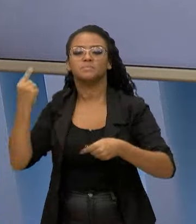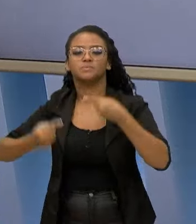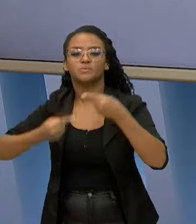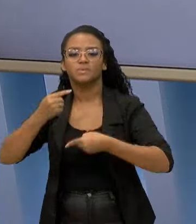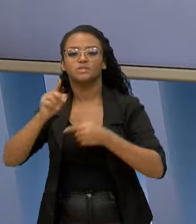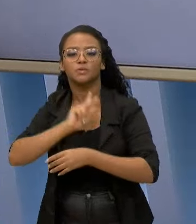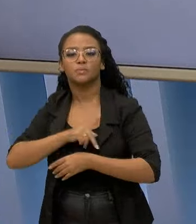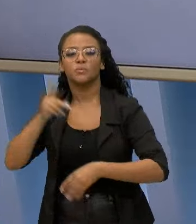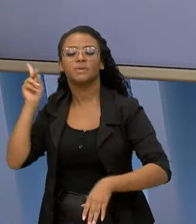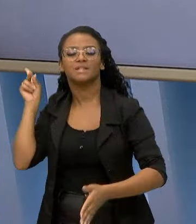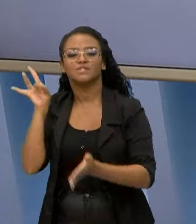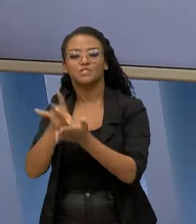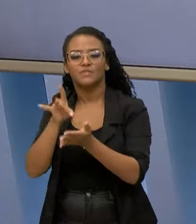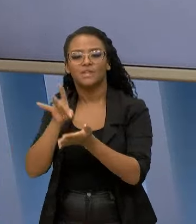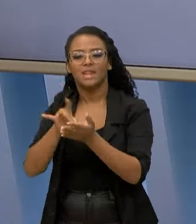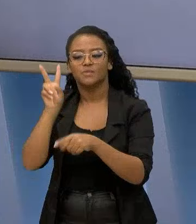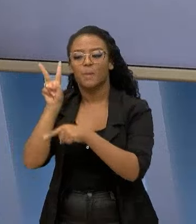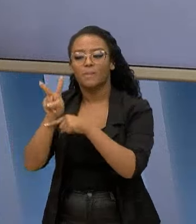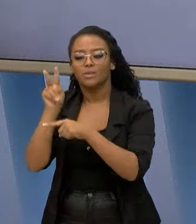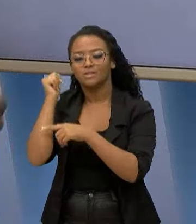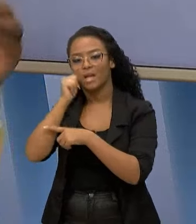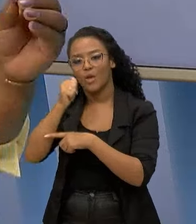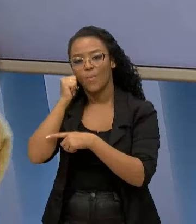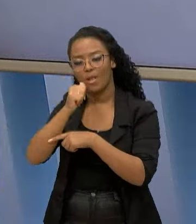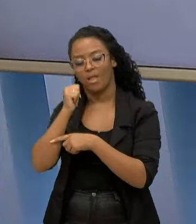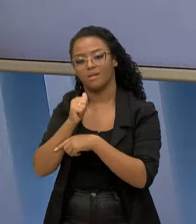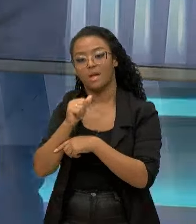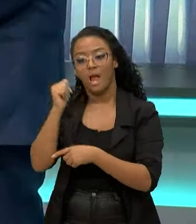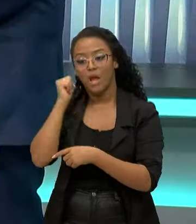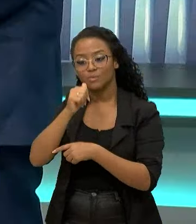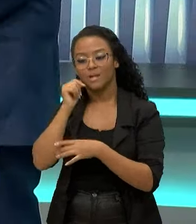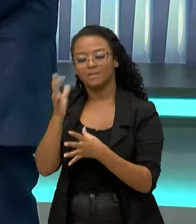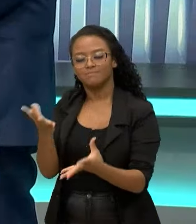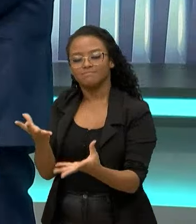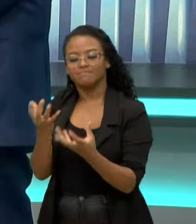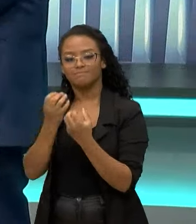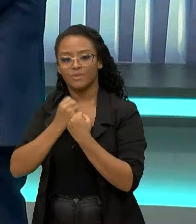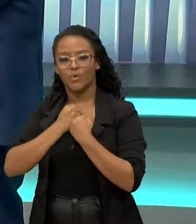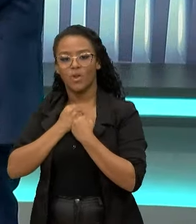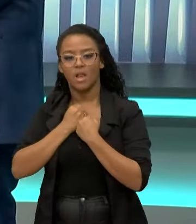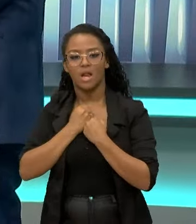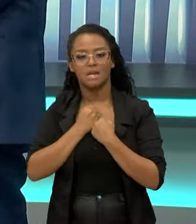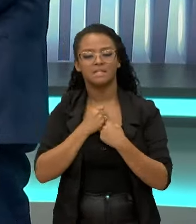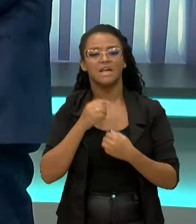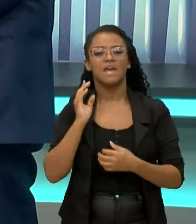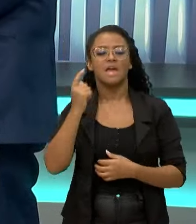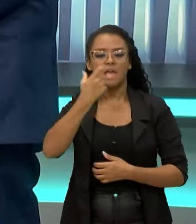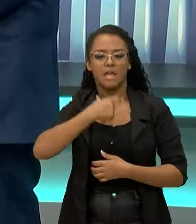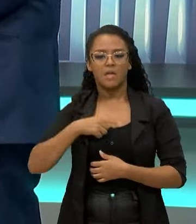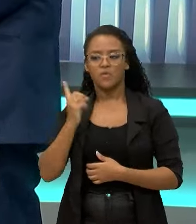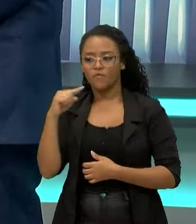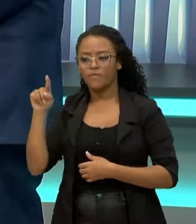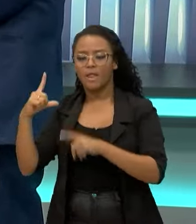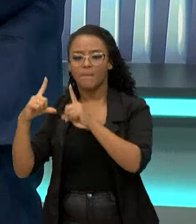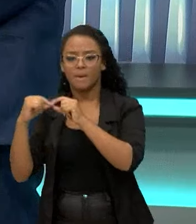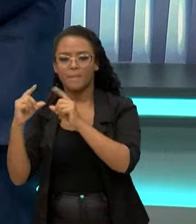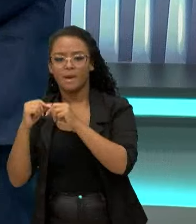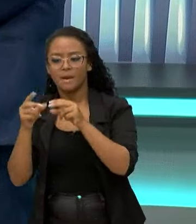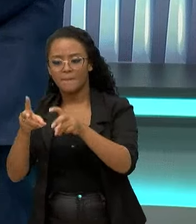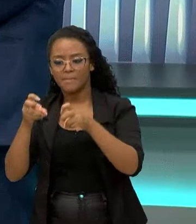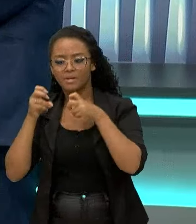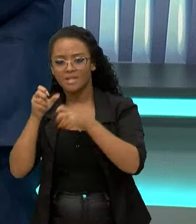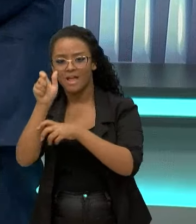mulheres. As mulheres vão ser acolhidas. Eu estive agora em Brasília e pude perceber a inteligência artificial